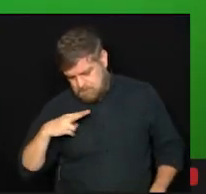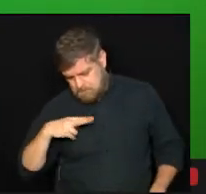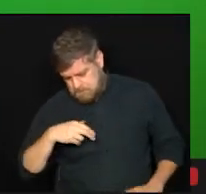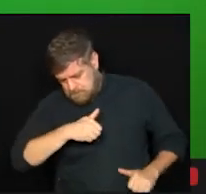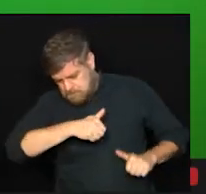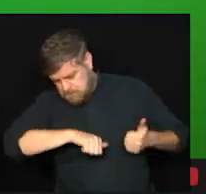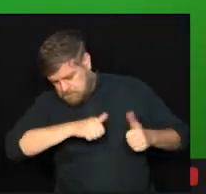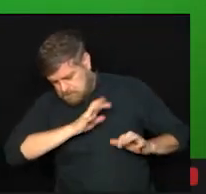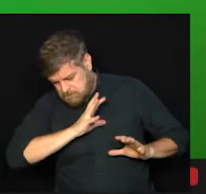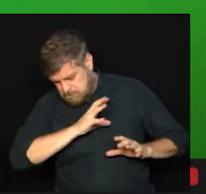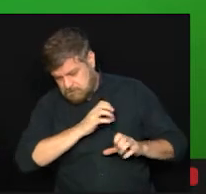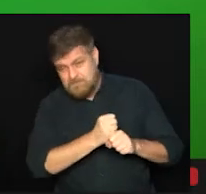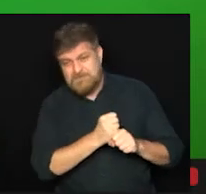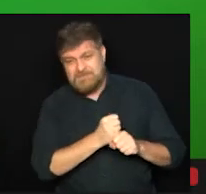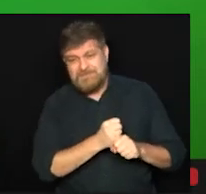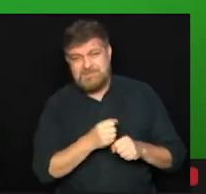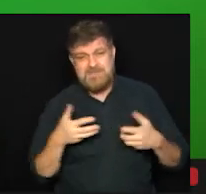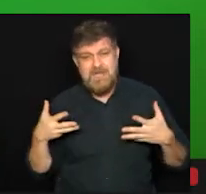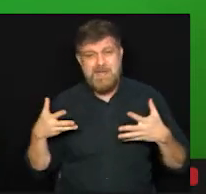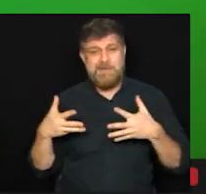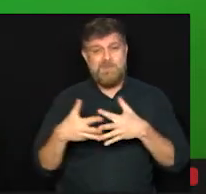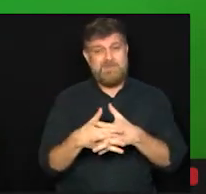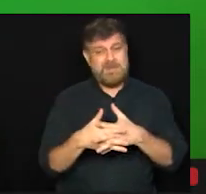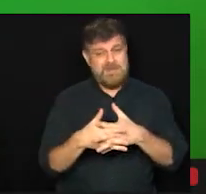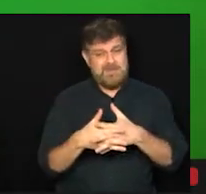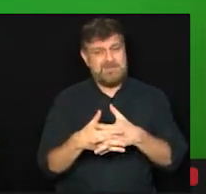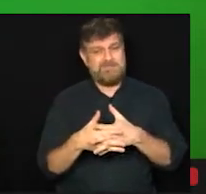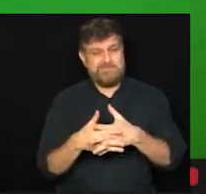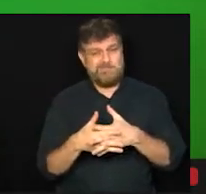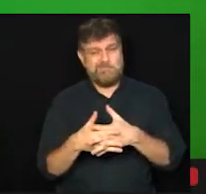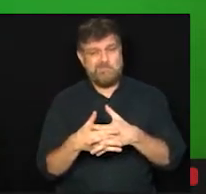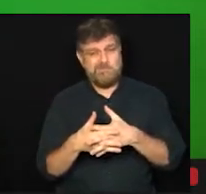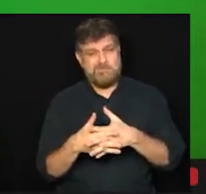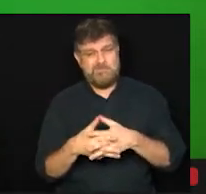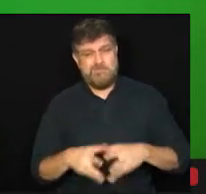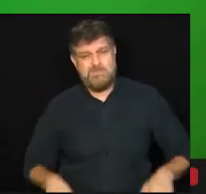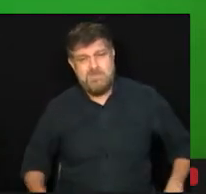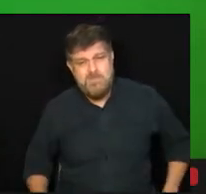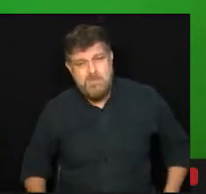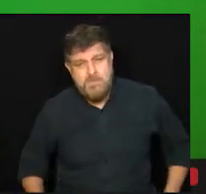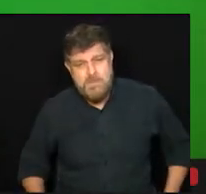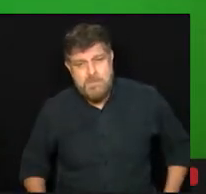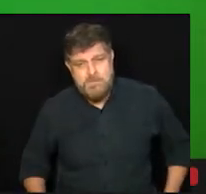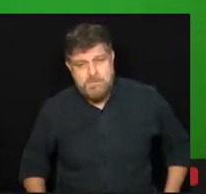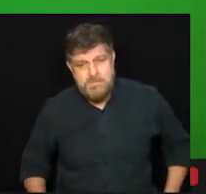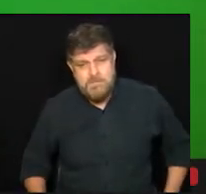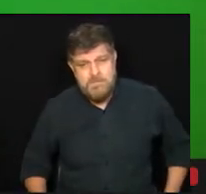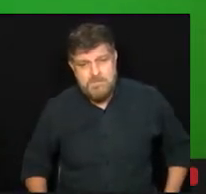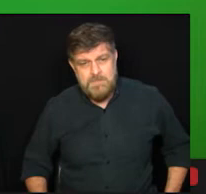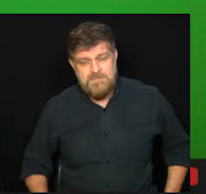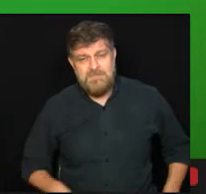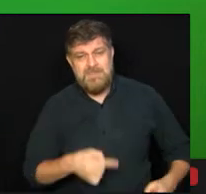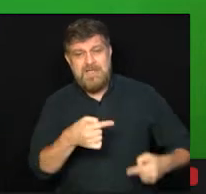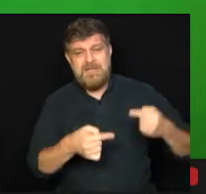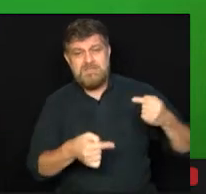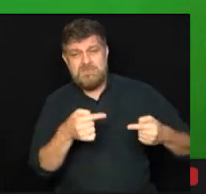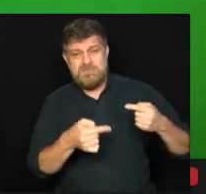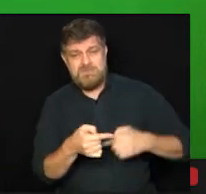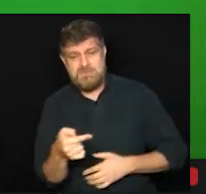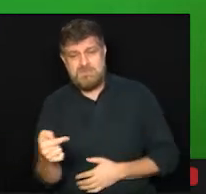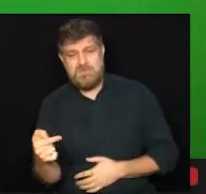que fica um pouquinho complicado para o poder público discutir a